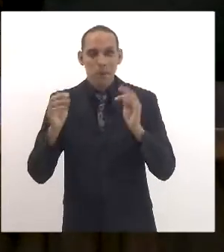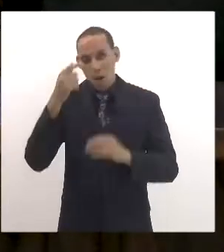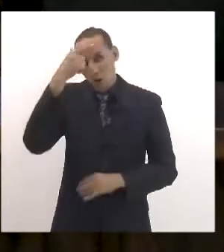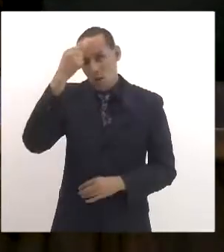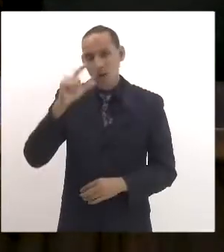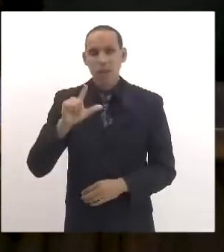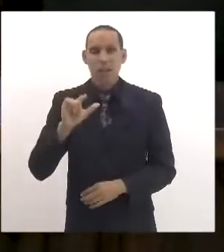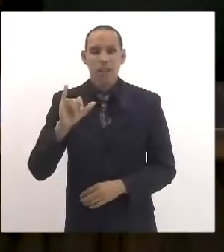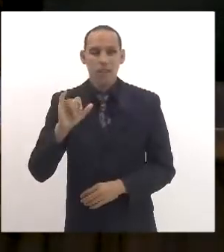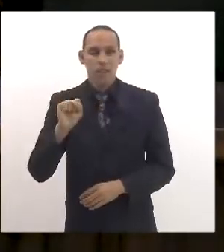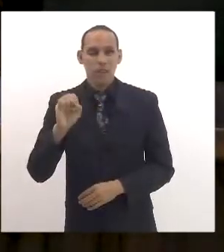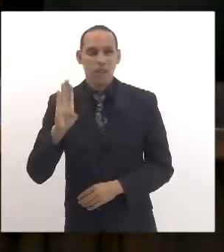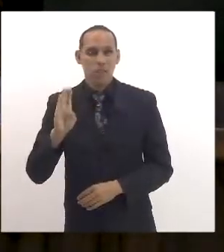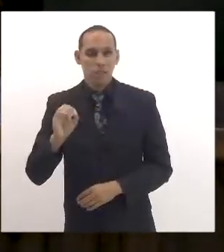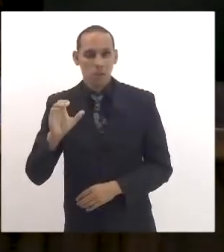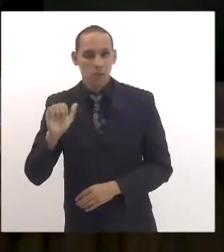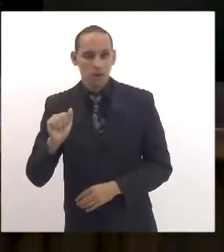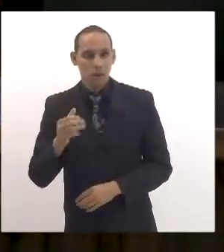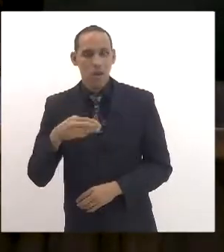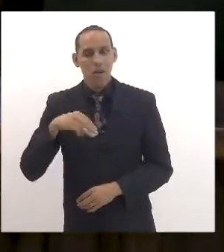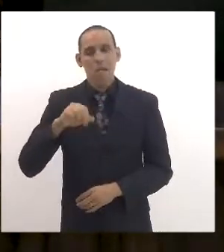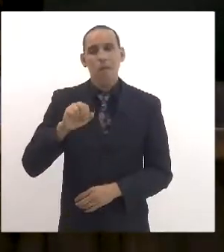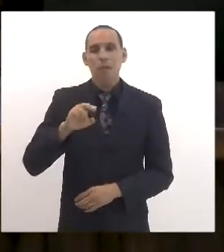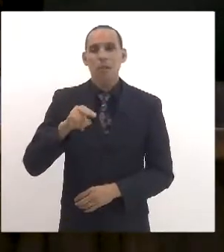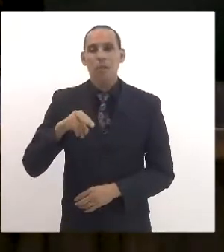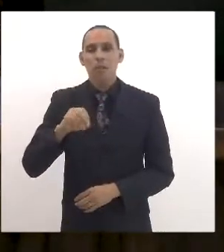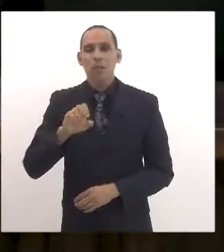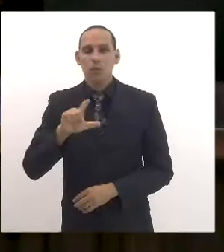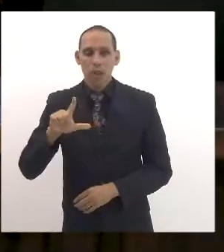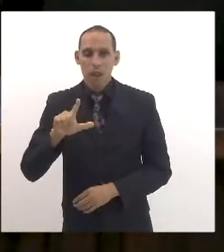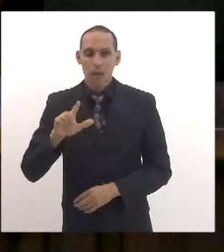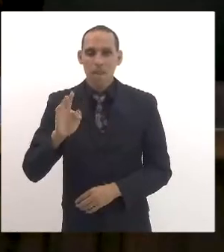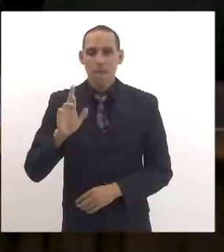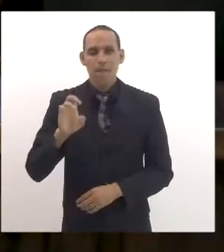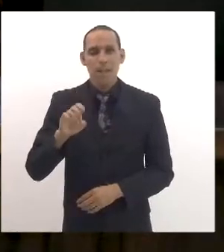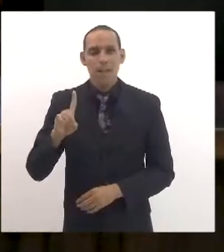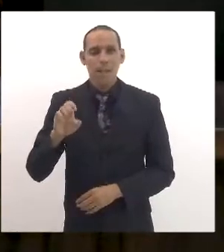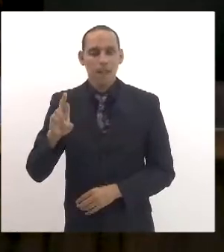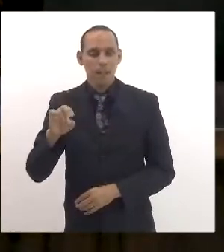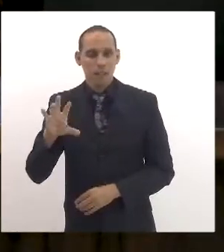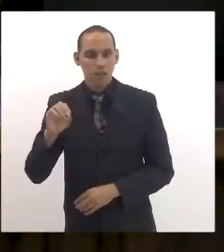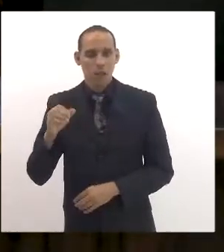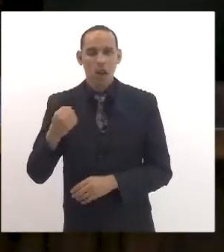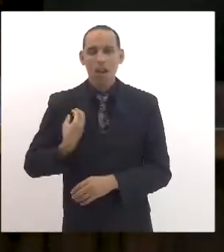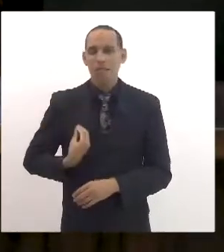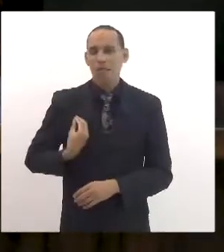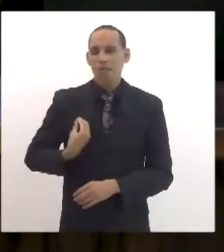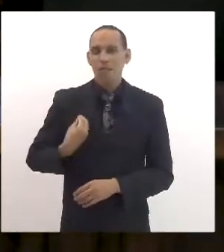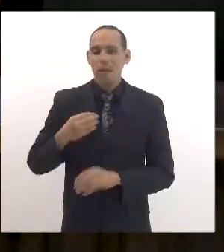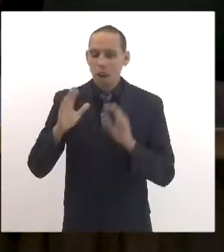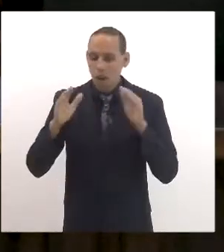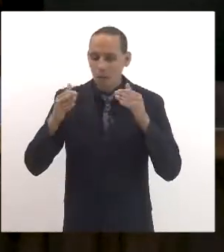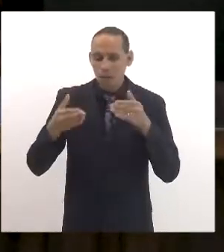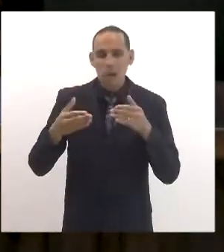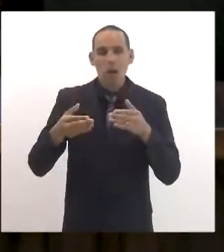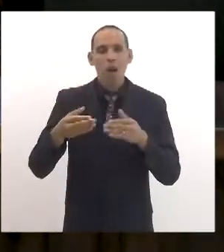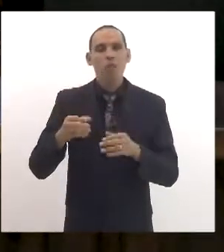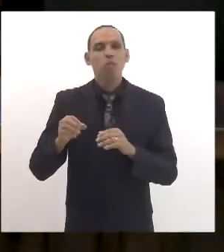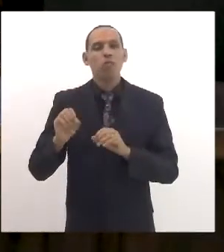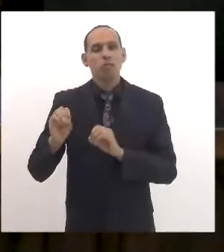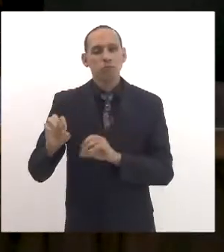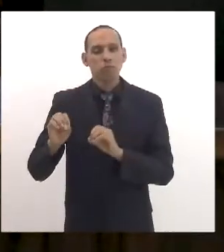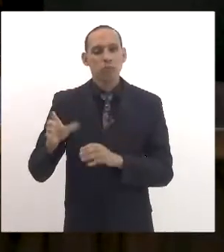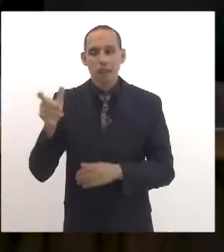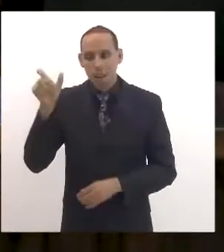Lisboa, Manuel Frederico, que dedicou grande parte de sua vida à educação. Ex-ministro da Ciência, Tecnologia